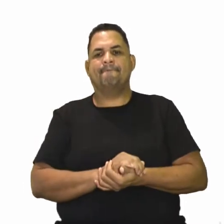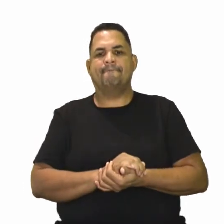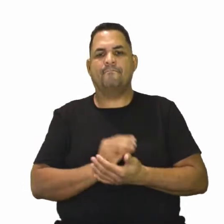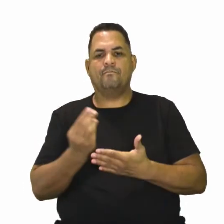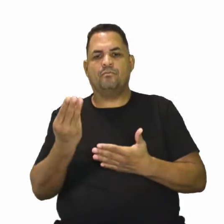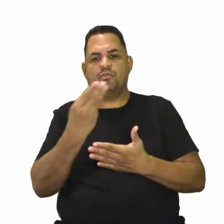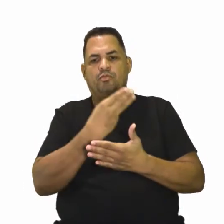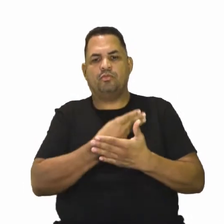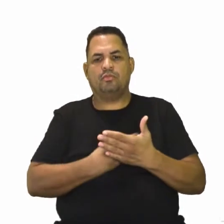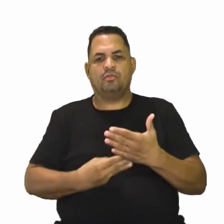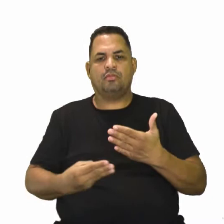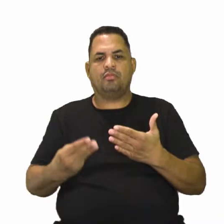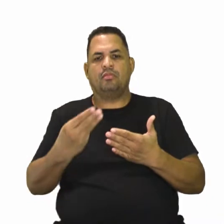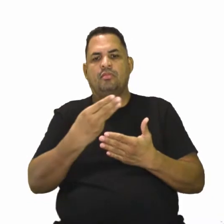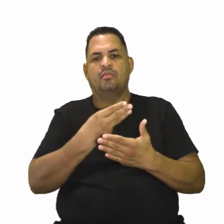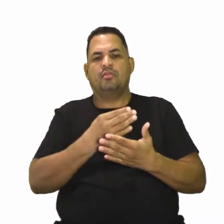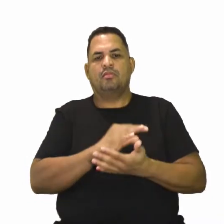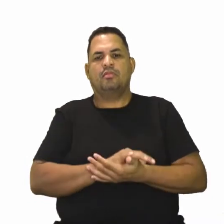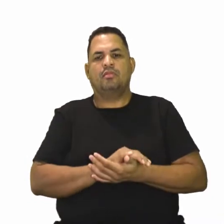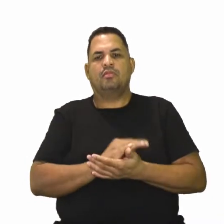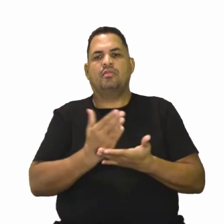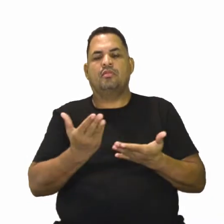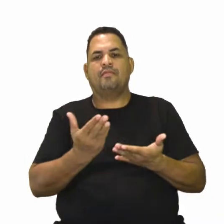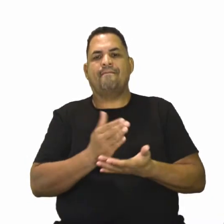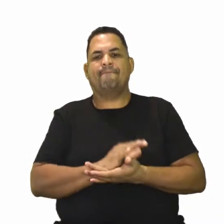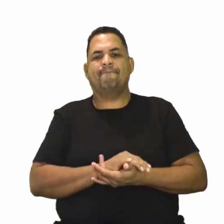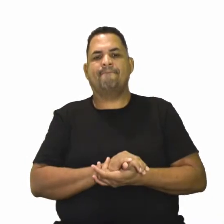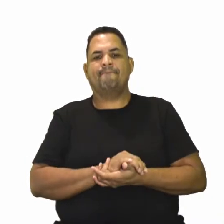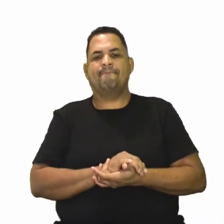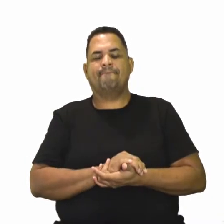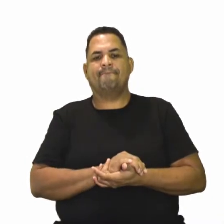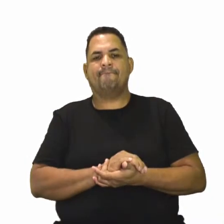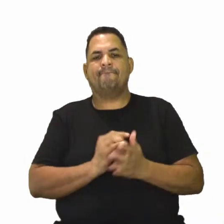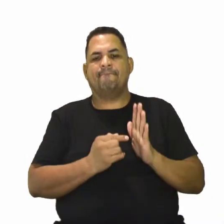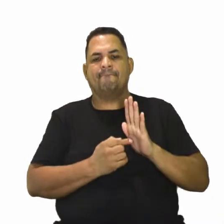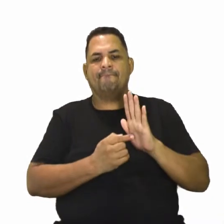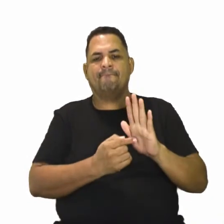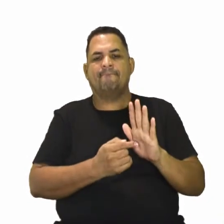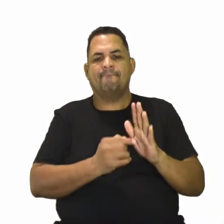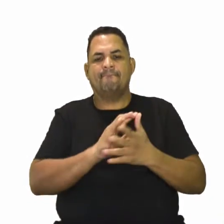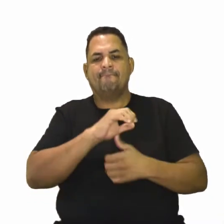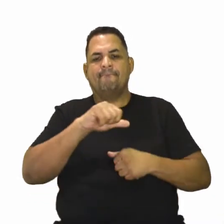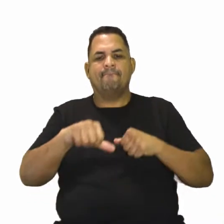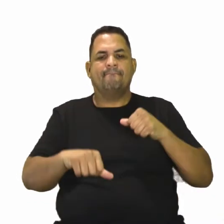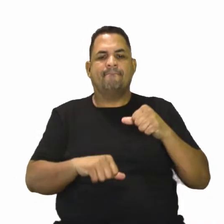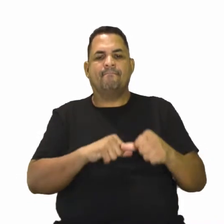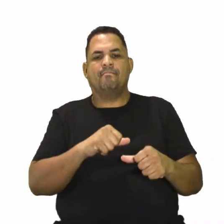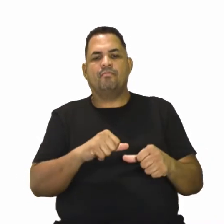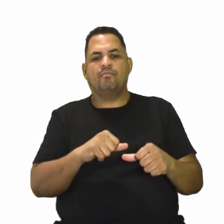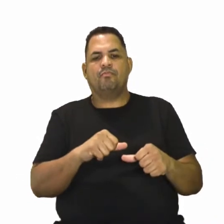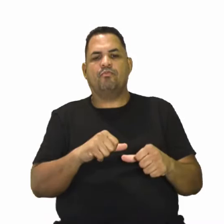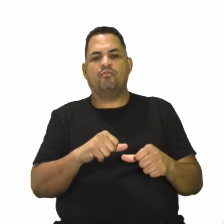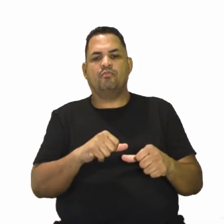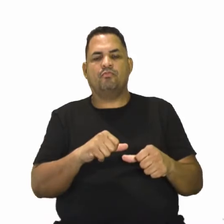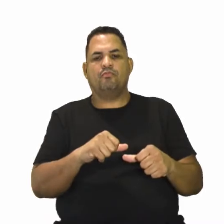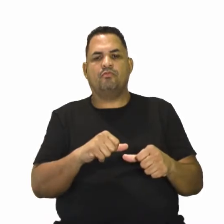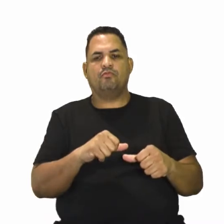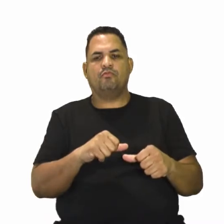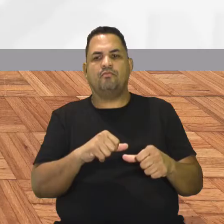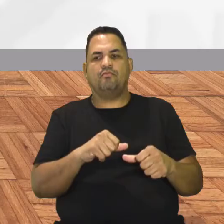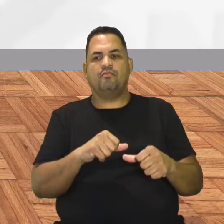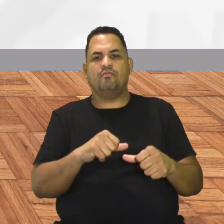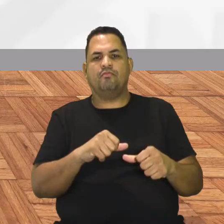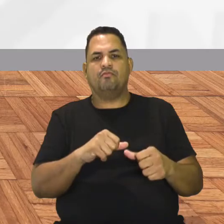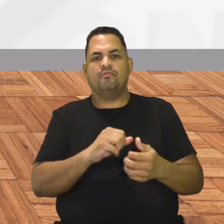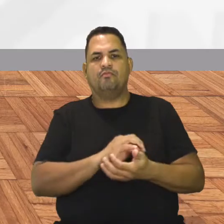mapa aí, ele vai mostrar essa mudança. Tá?